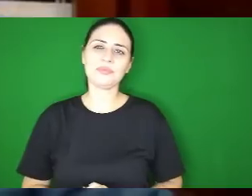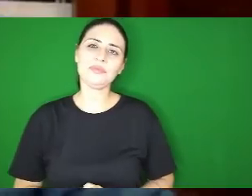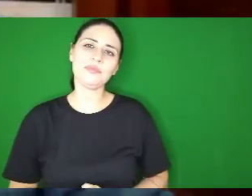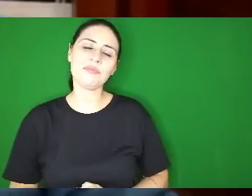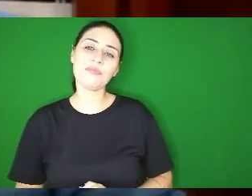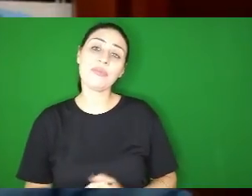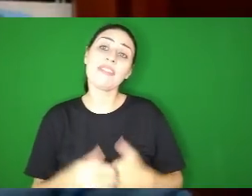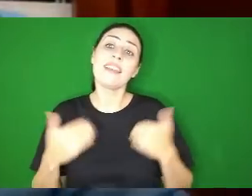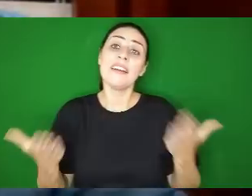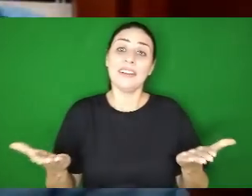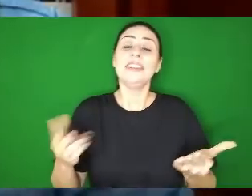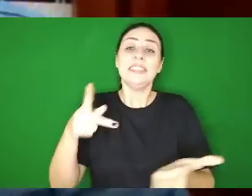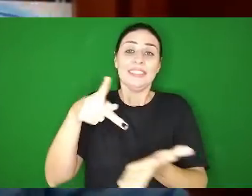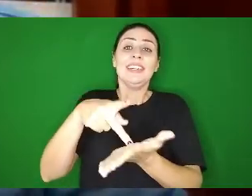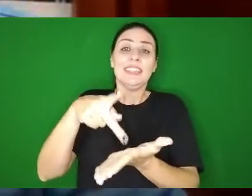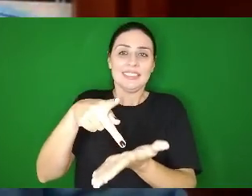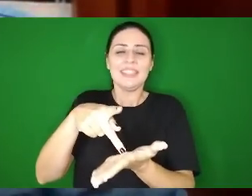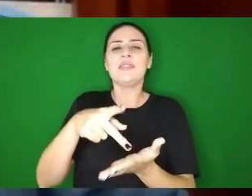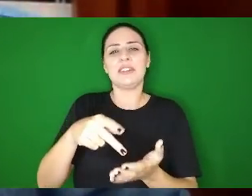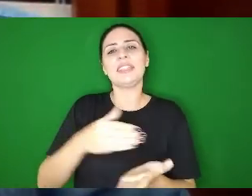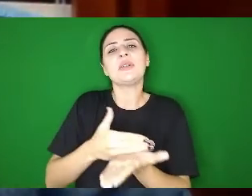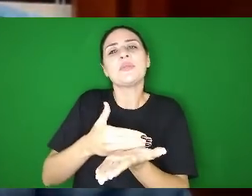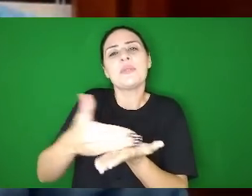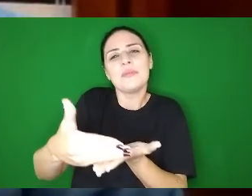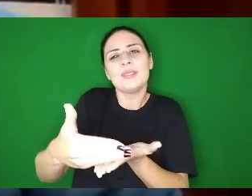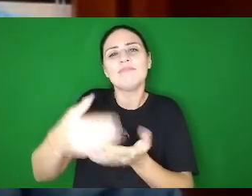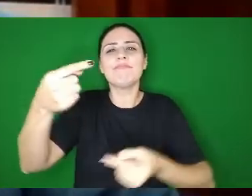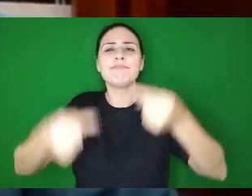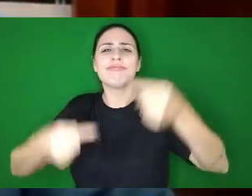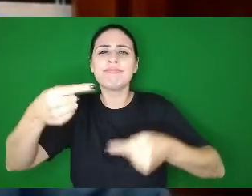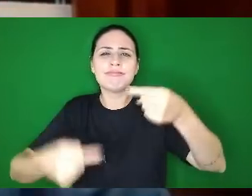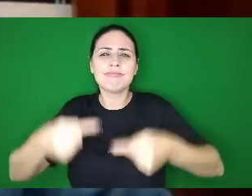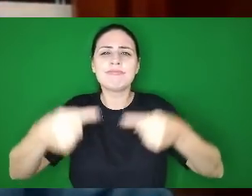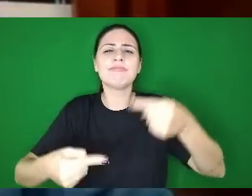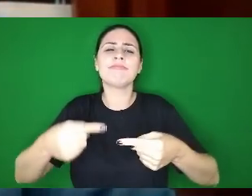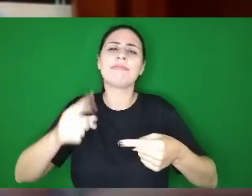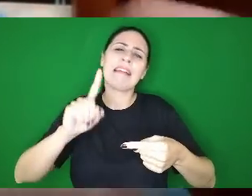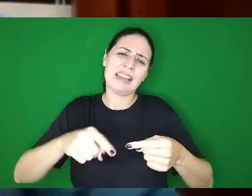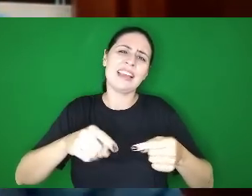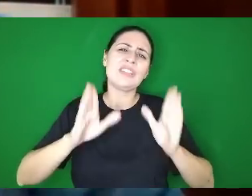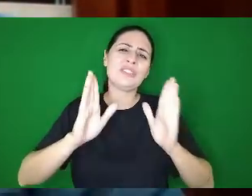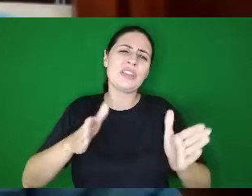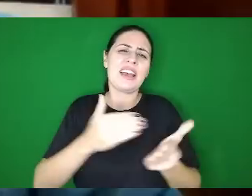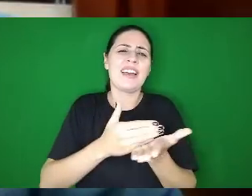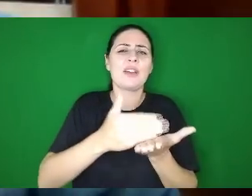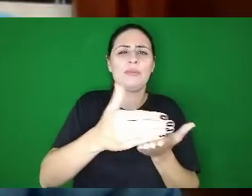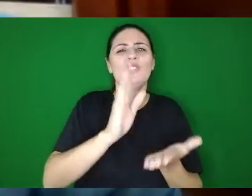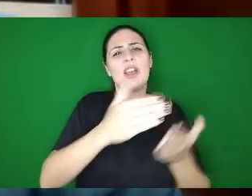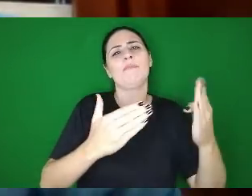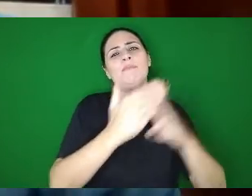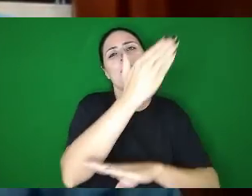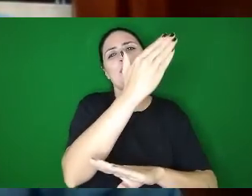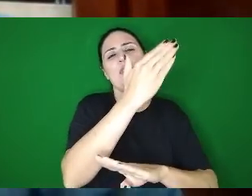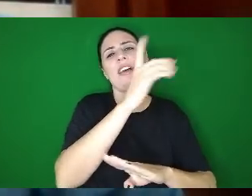Na verdade, quando começou a discussão sobre a BNCC, né, já quando ela estava aprovada, e daí que